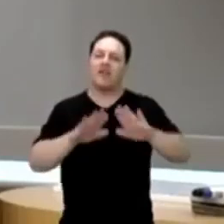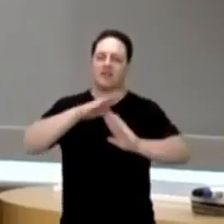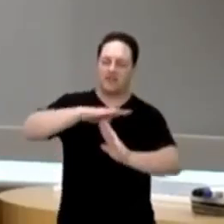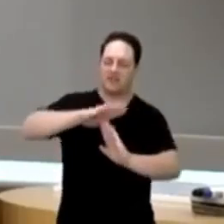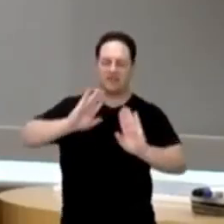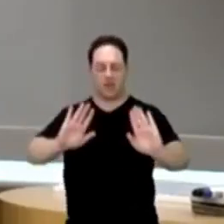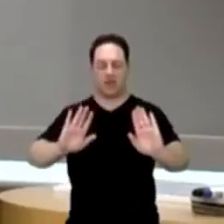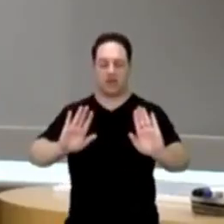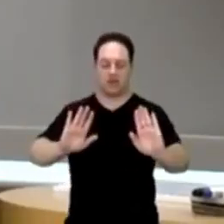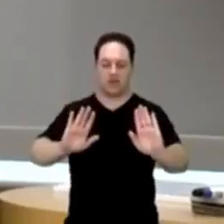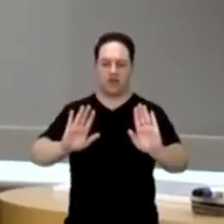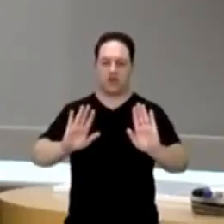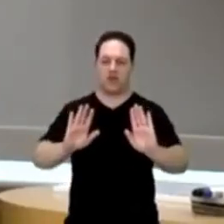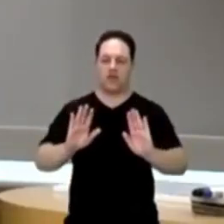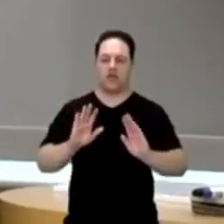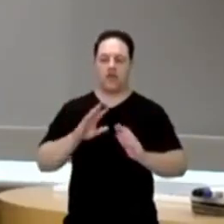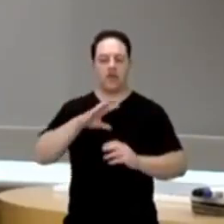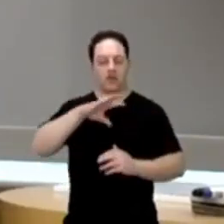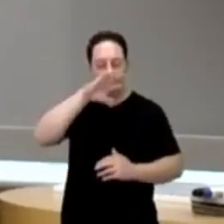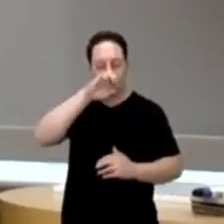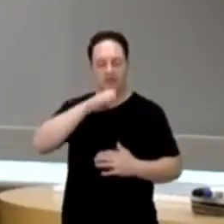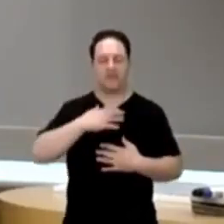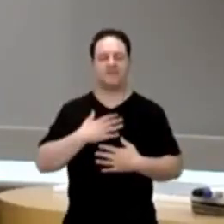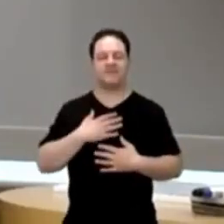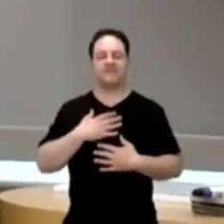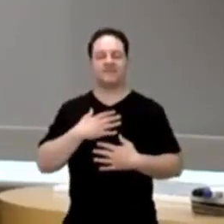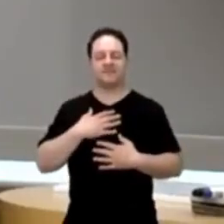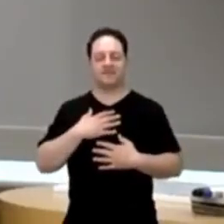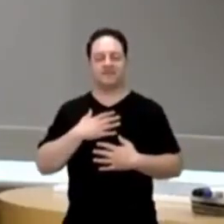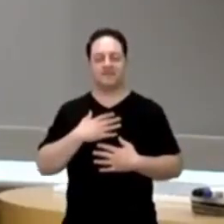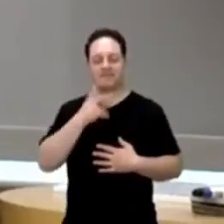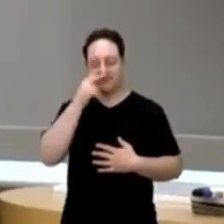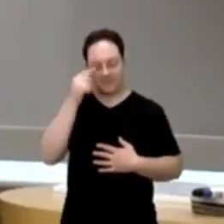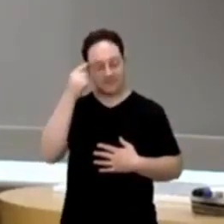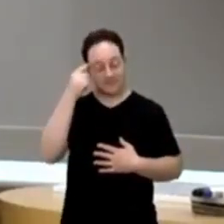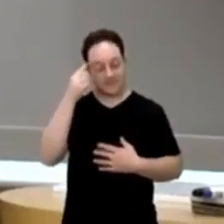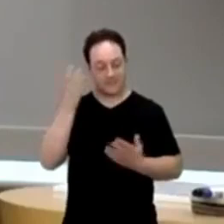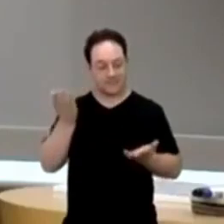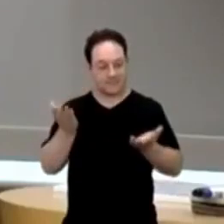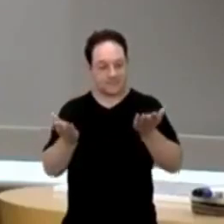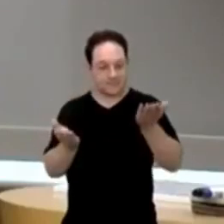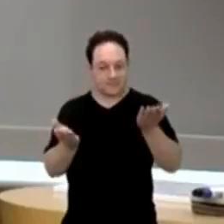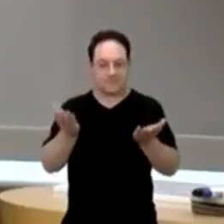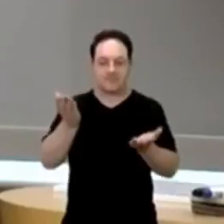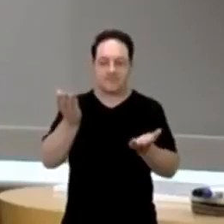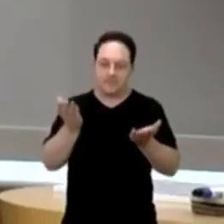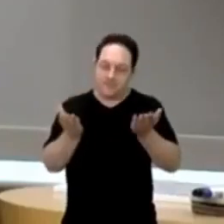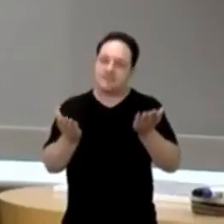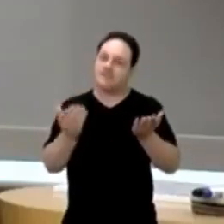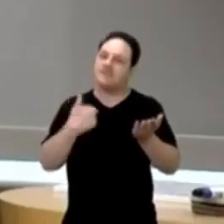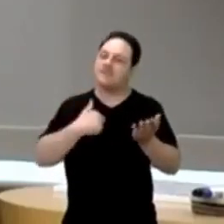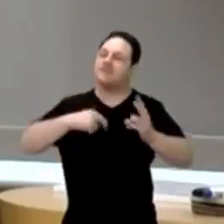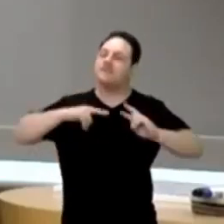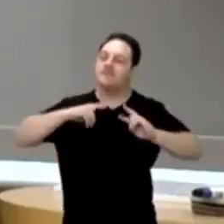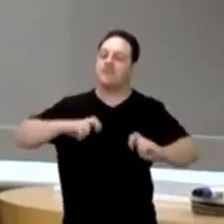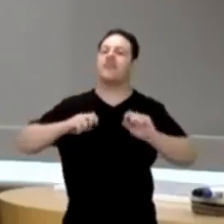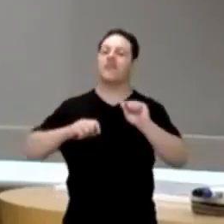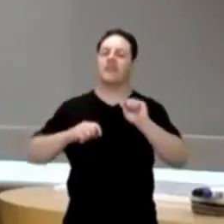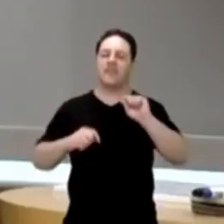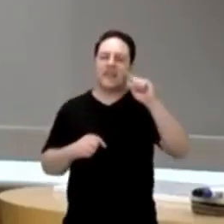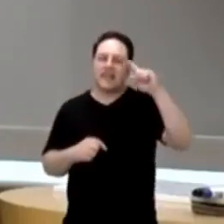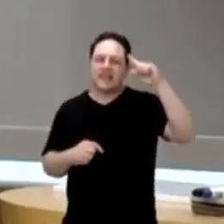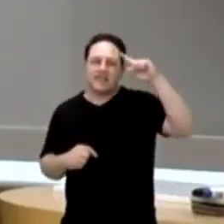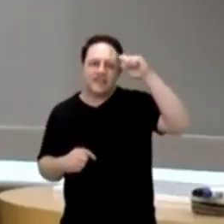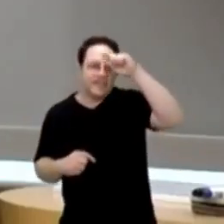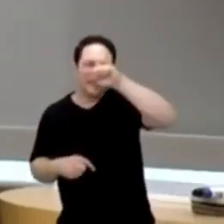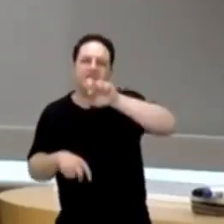Vamos respirar aqui, vamos entrar num estado aqui de um equilíbrio para poder conseguir enxergar as dificuldades,